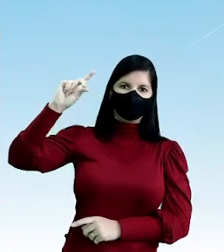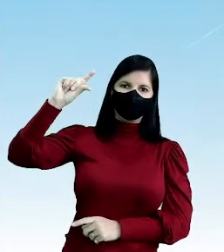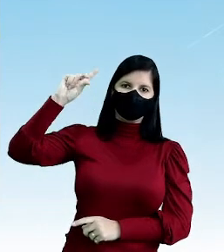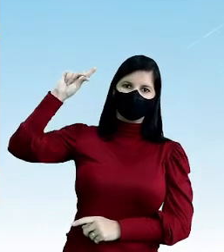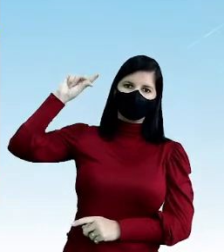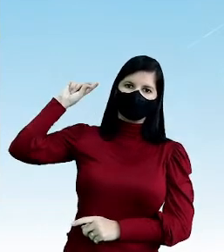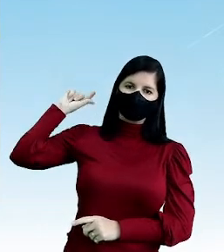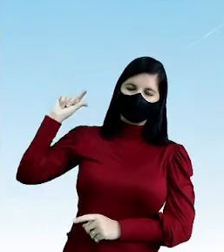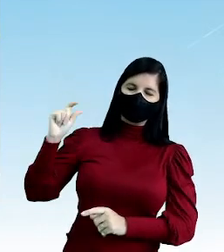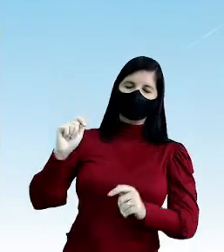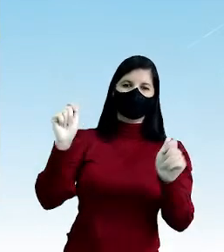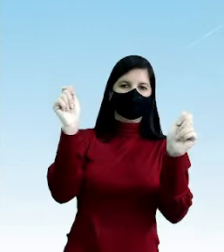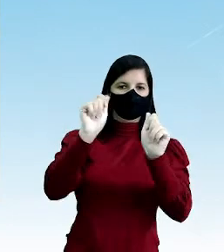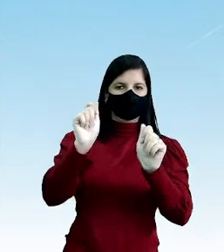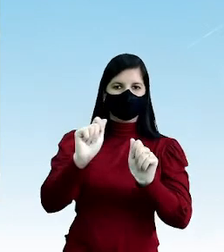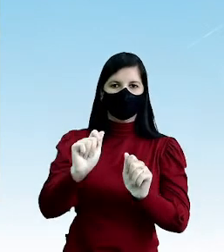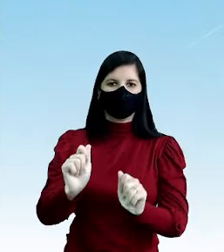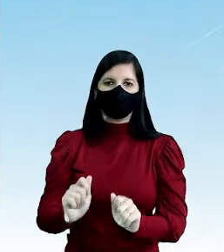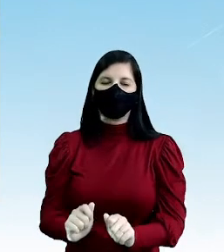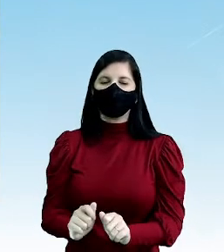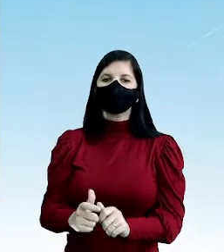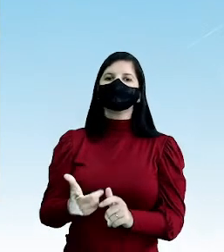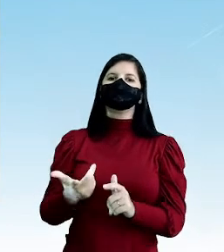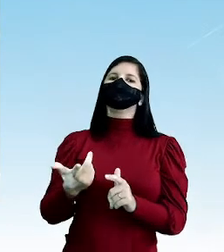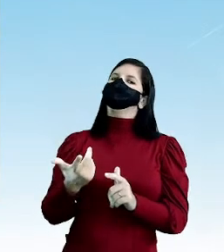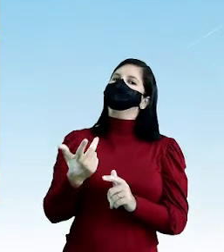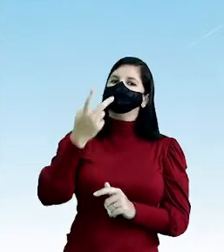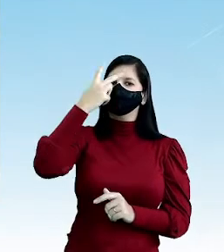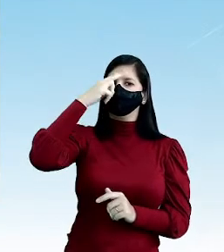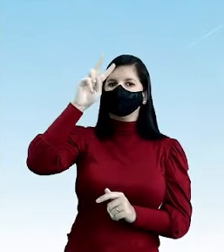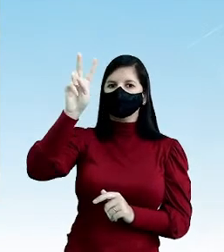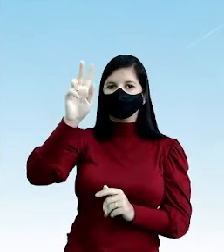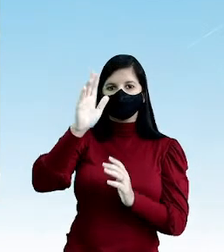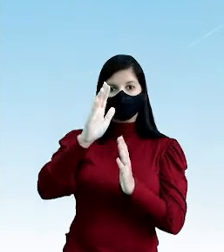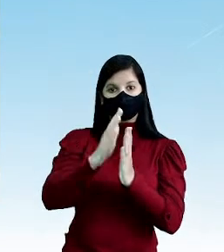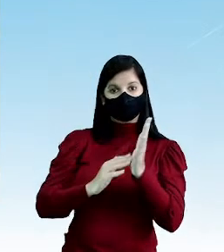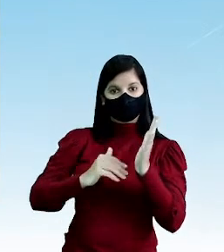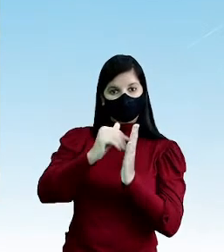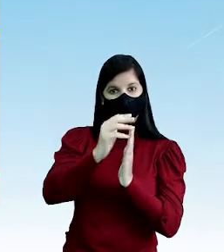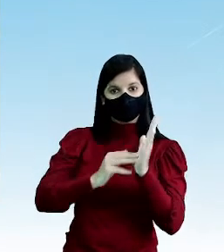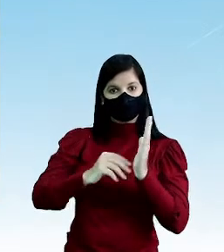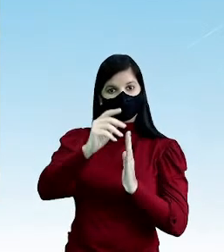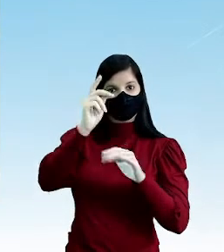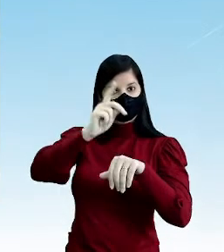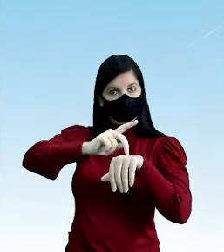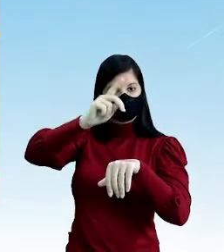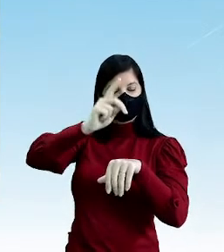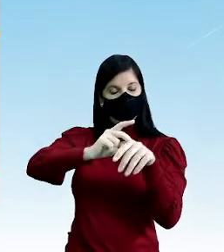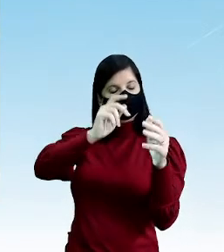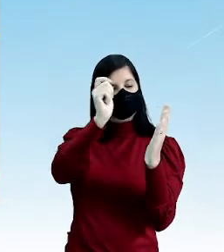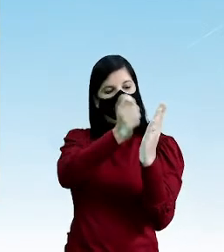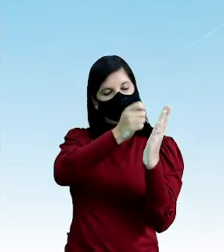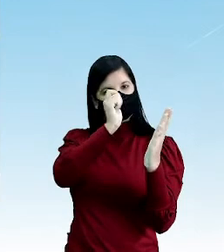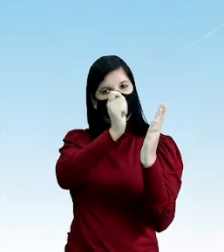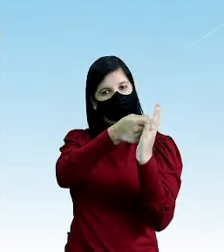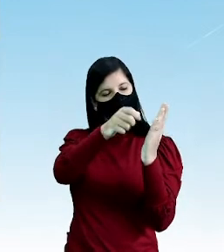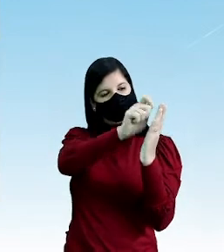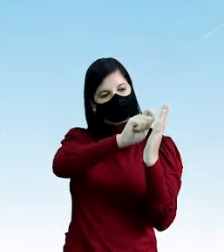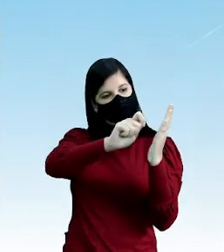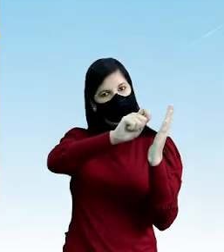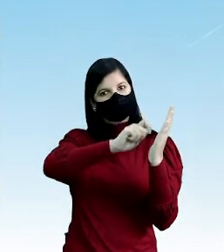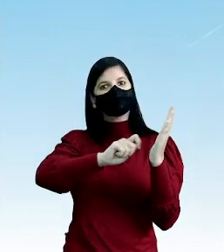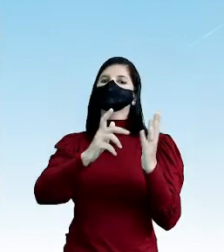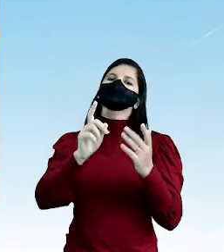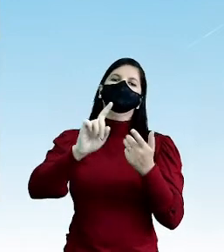desde a arte primitiva, quando a gente fala em arte primitiva, a gente lembra logo da pintura rupestre, aquelas pinturas feitas nas cavernas,